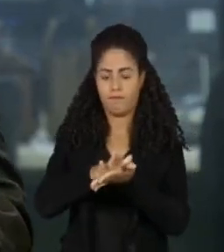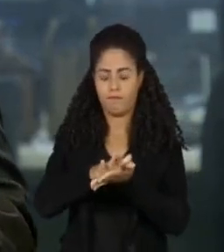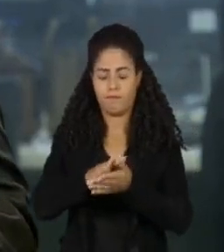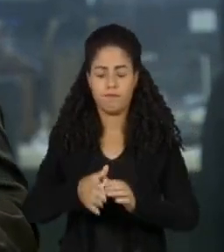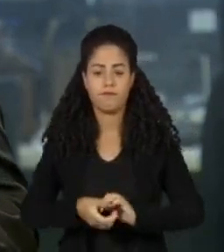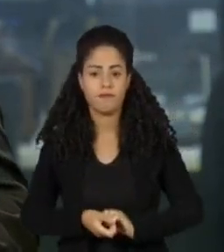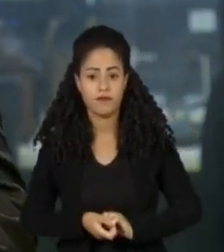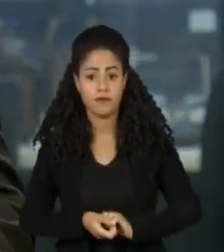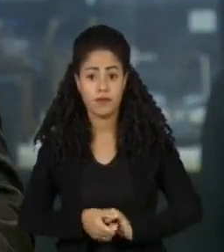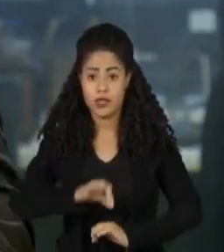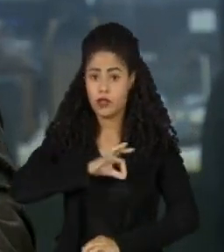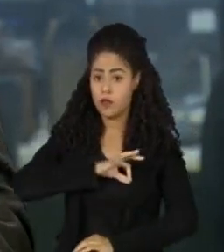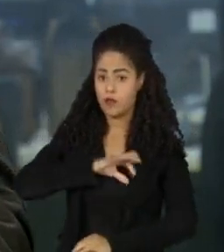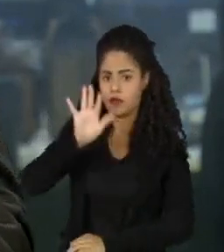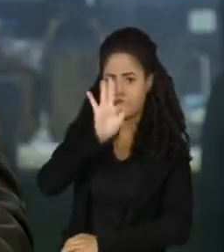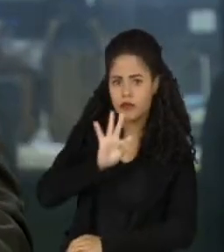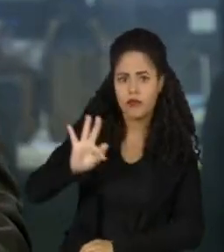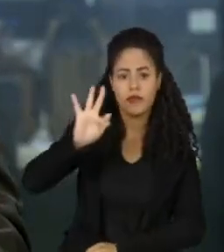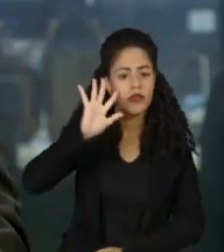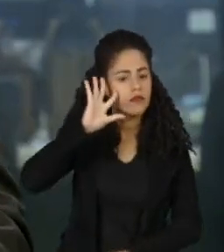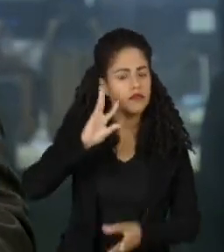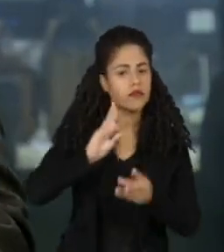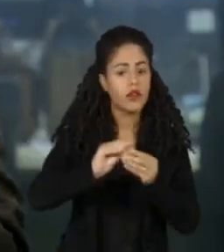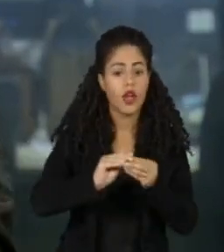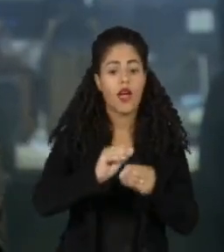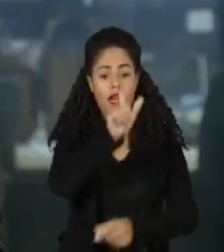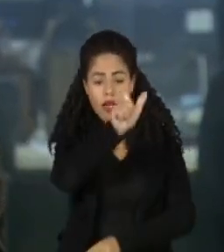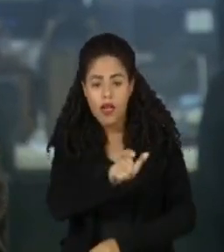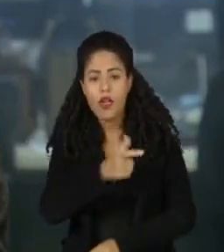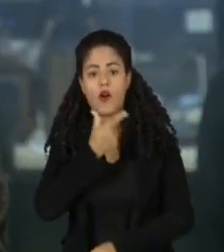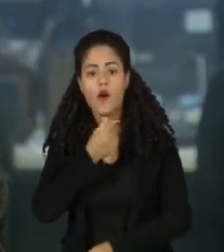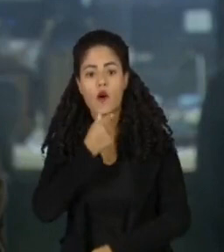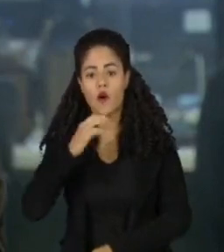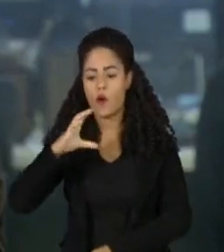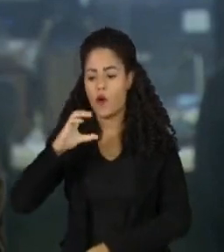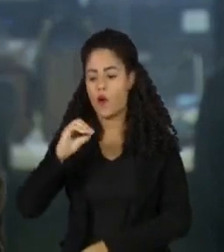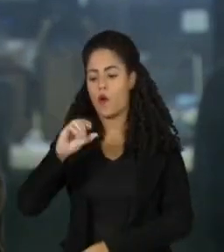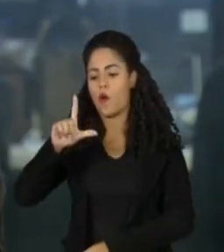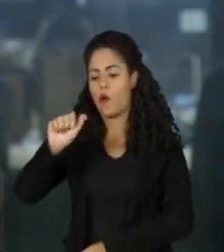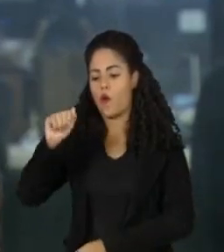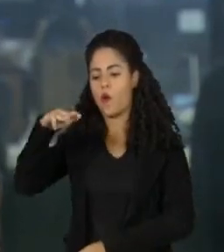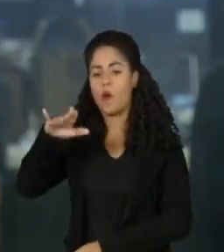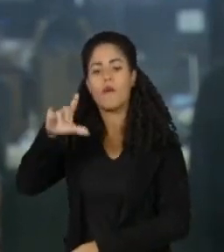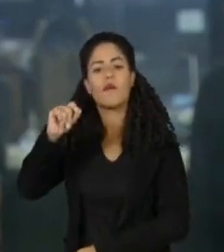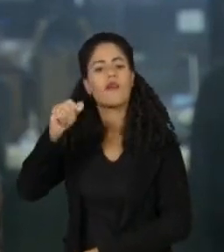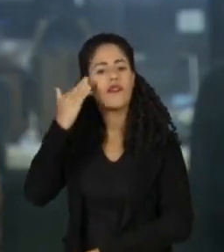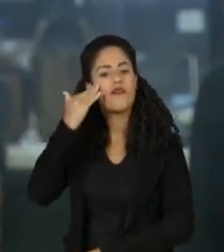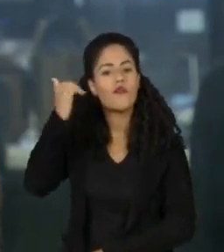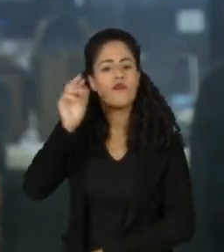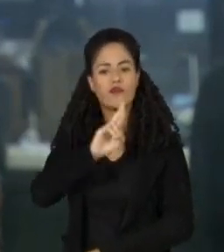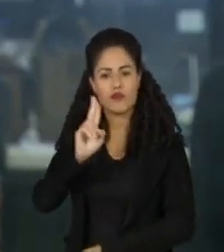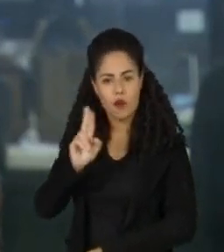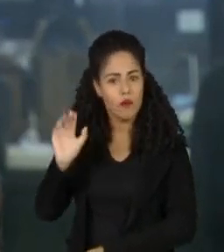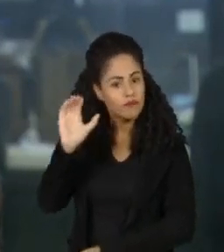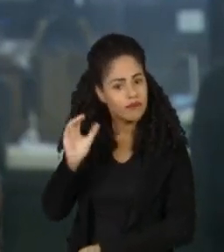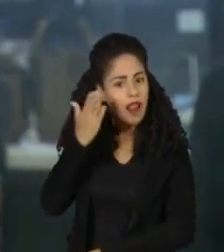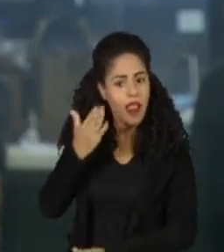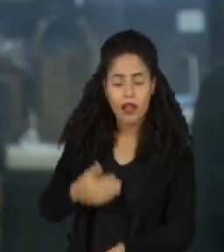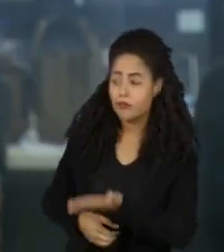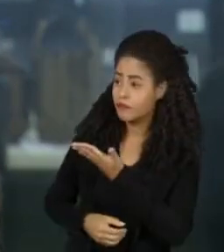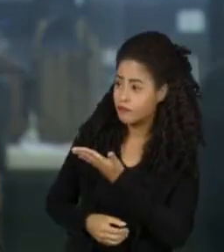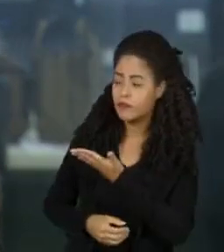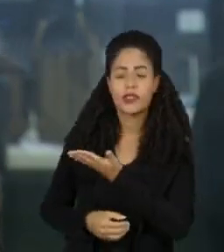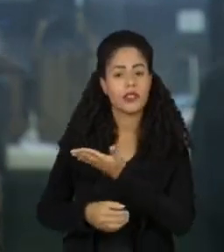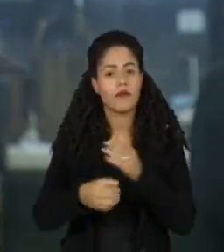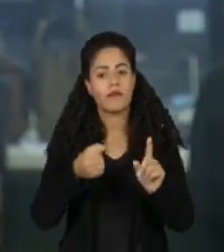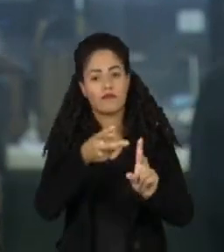A Polícia Federal concluiu que o homem conhecido como Colômbia, preso pelas mortes do jornalista britânico Don Phillips